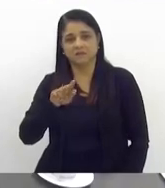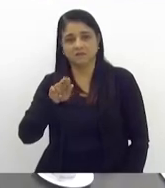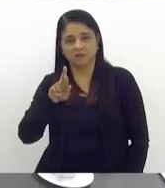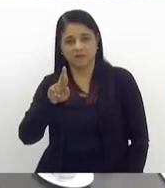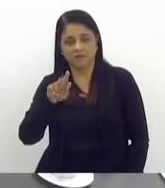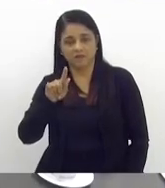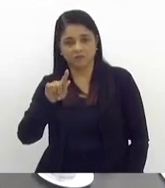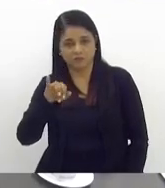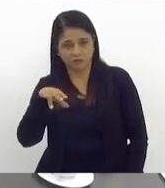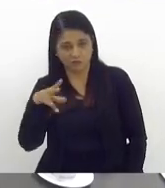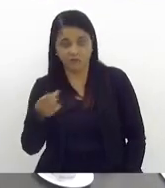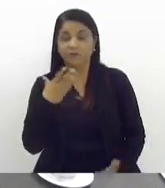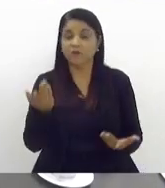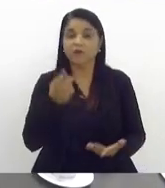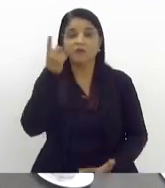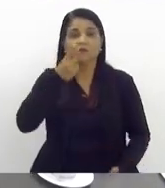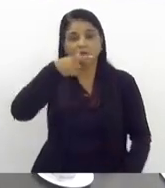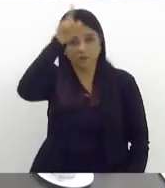Senhor presidente,